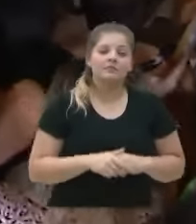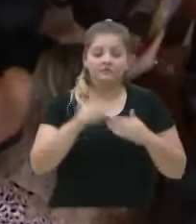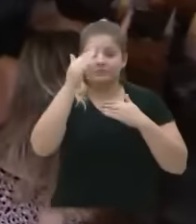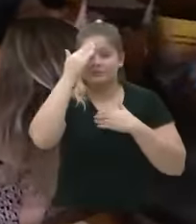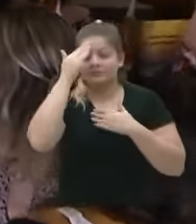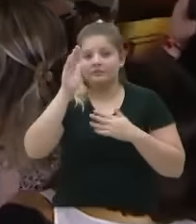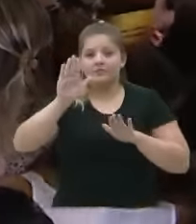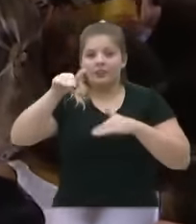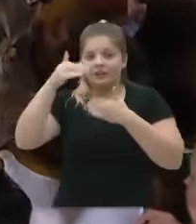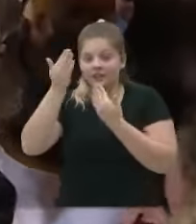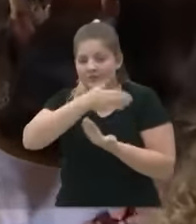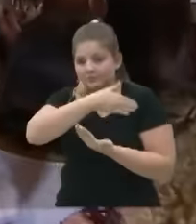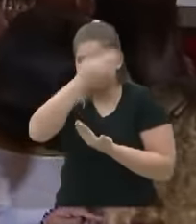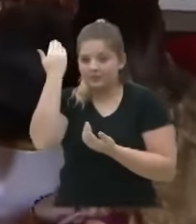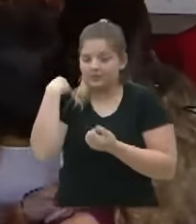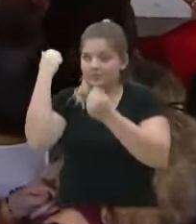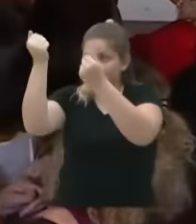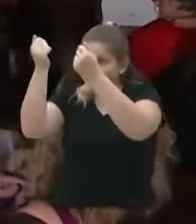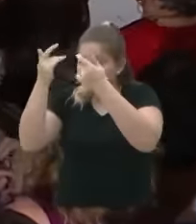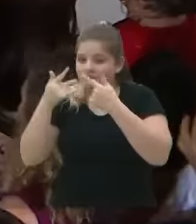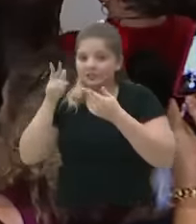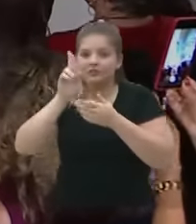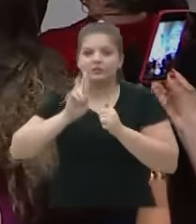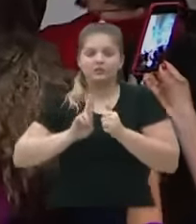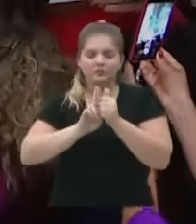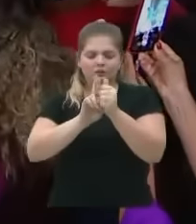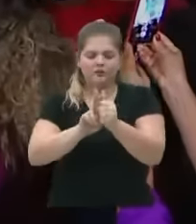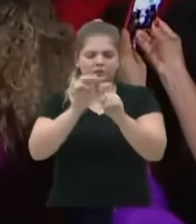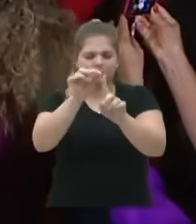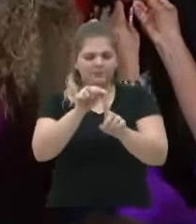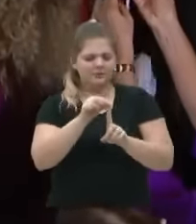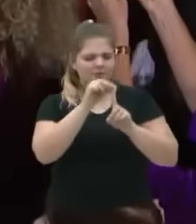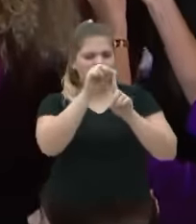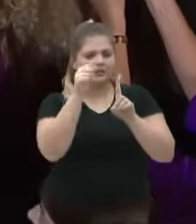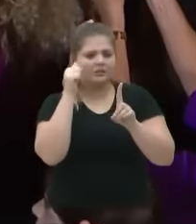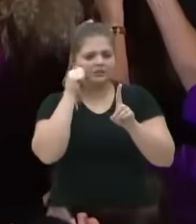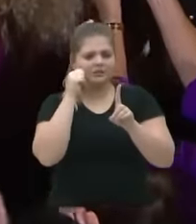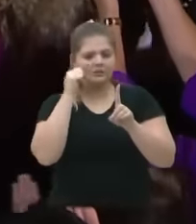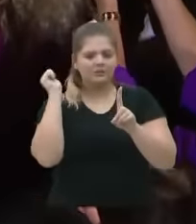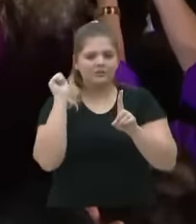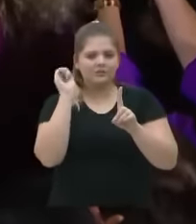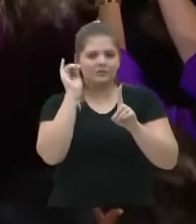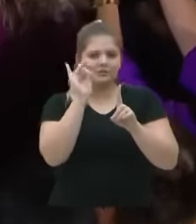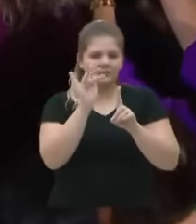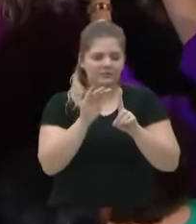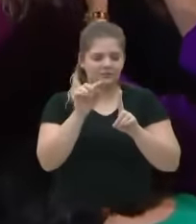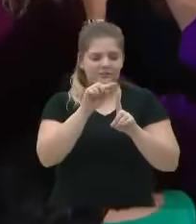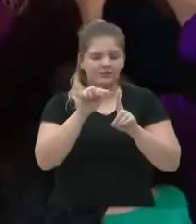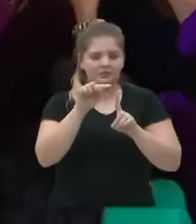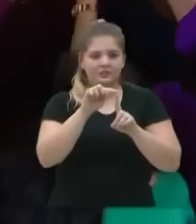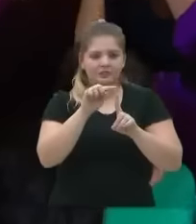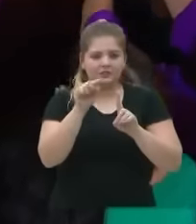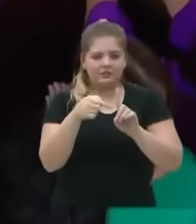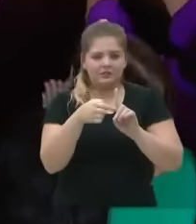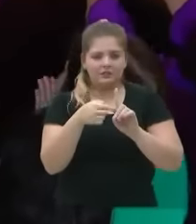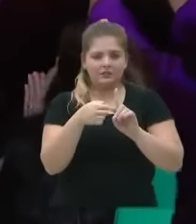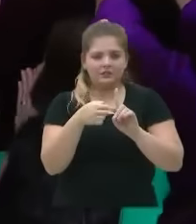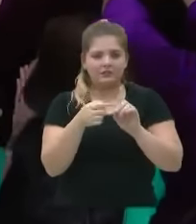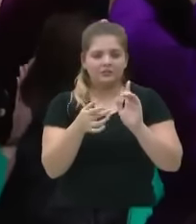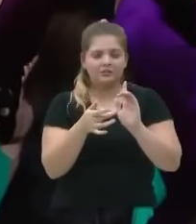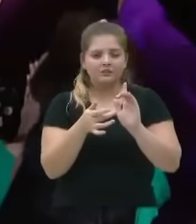Obrigado. Ave Maria, cheia de graça, o Senhor é convosco. Bendita sois vós entre as mulheres,